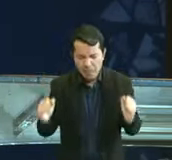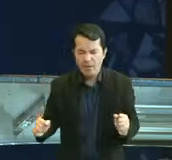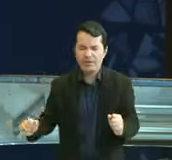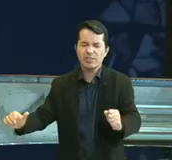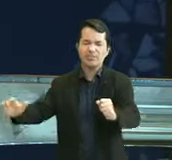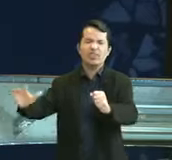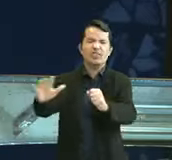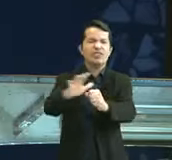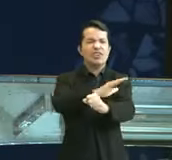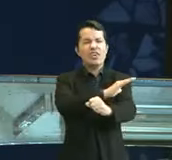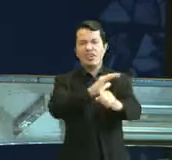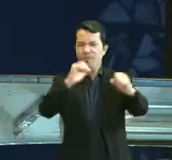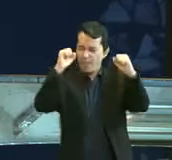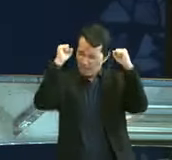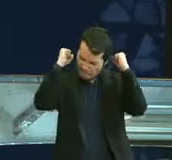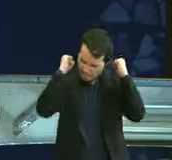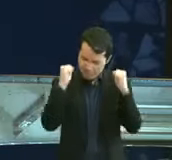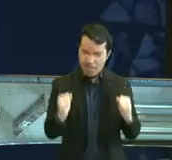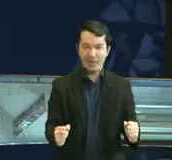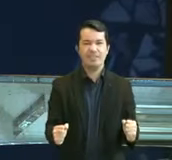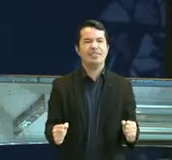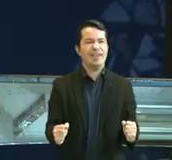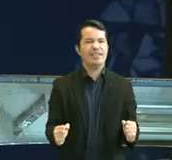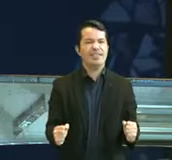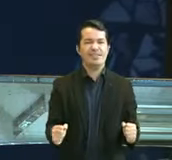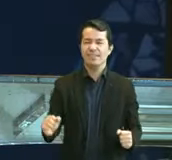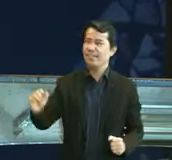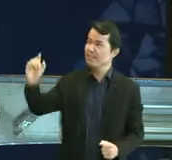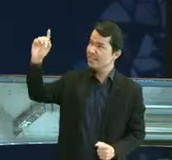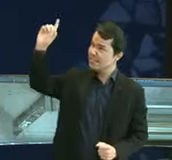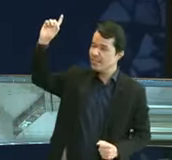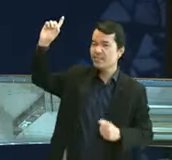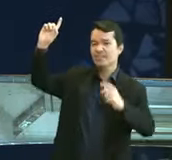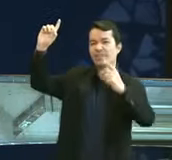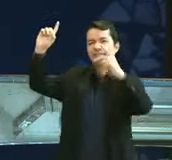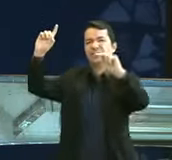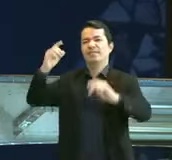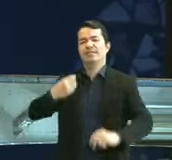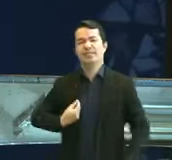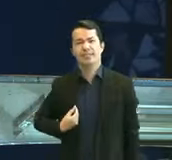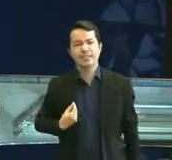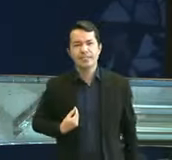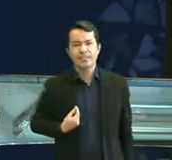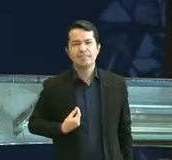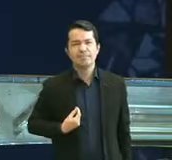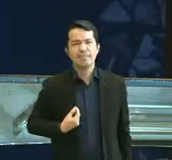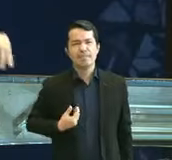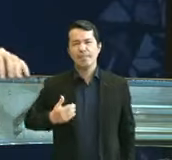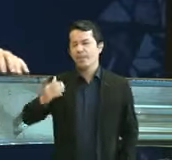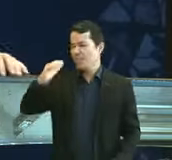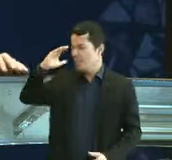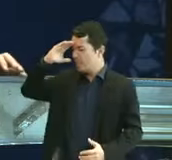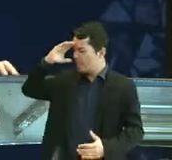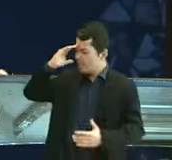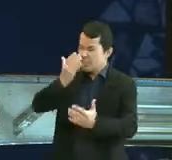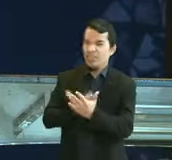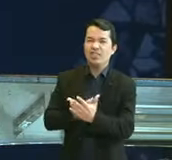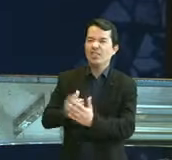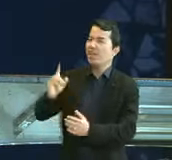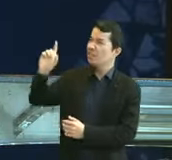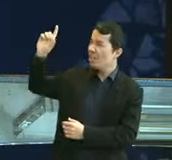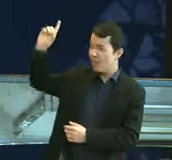do poder e da graça. E eu creio, os carismas de Deus vão fluir através de